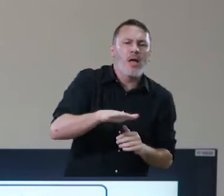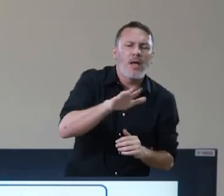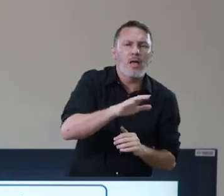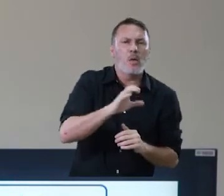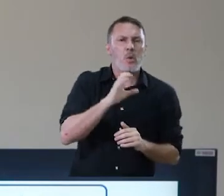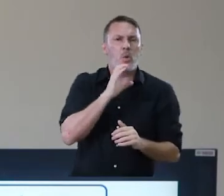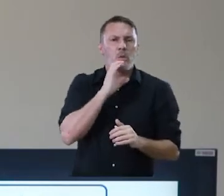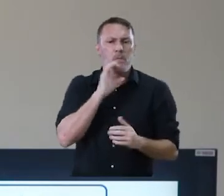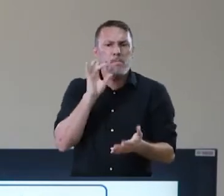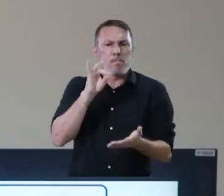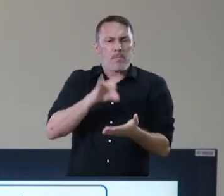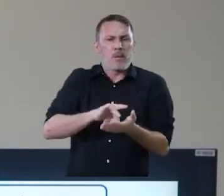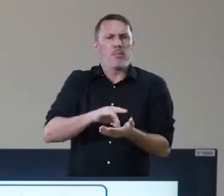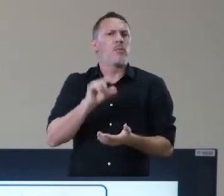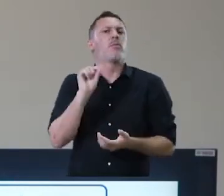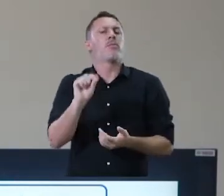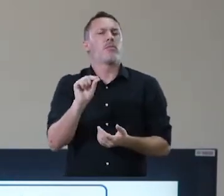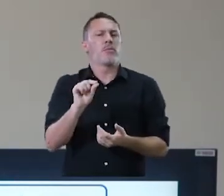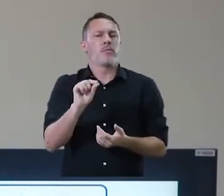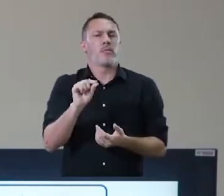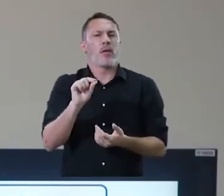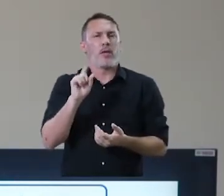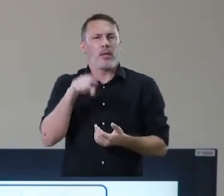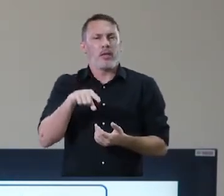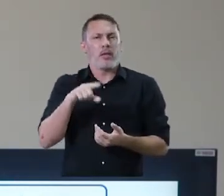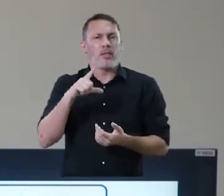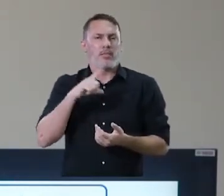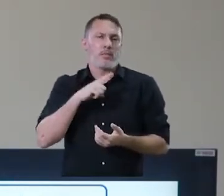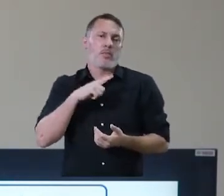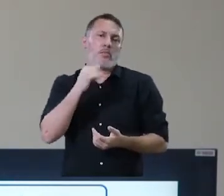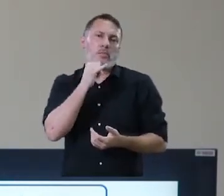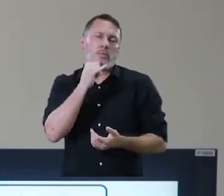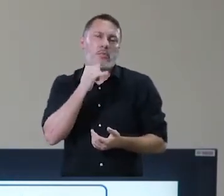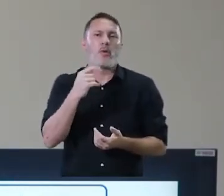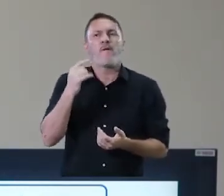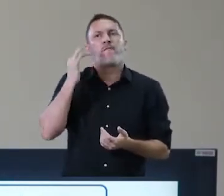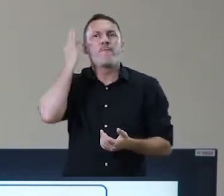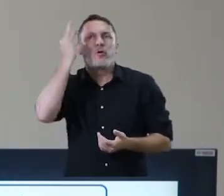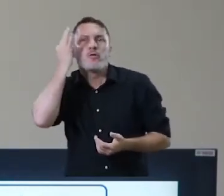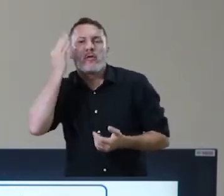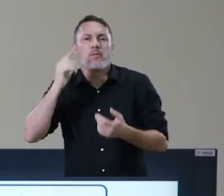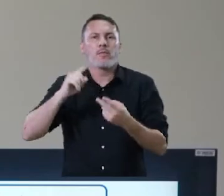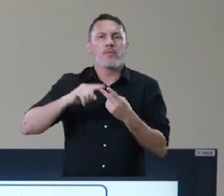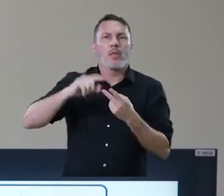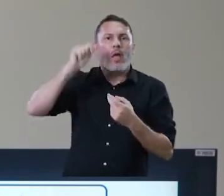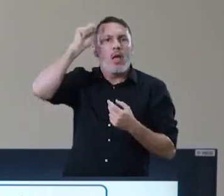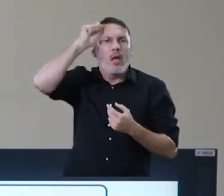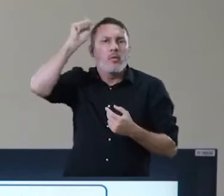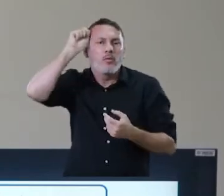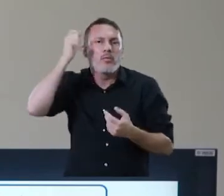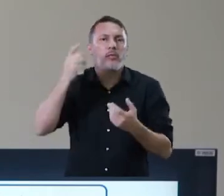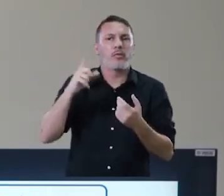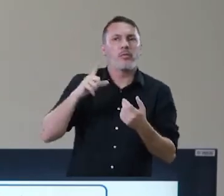do conhecimento legitimada é quando você pega um autor, um filósofo, ou quando você pega uma